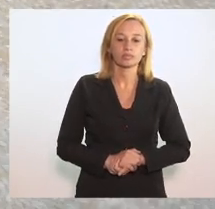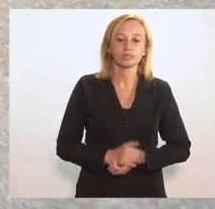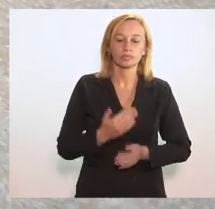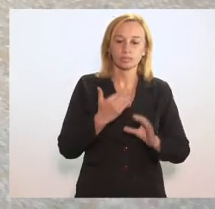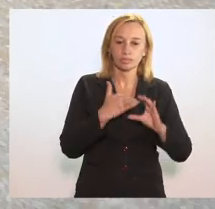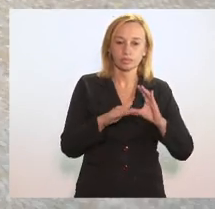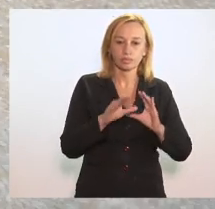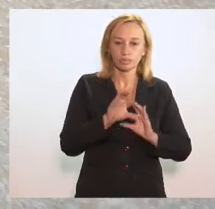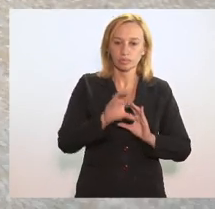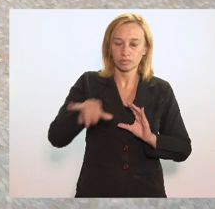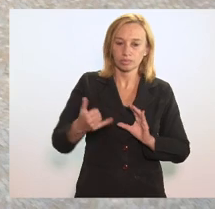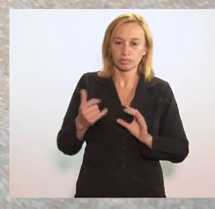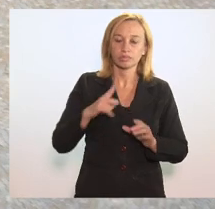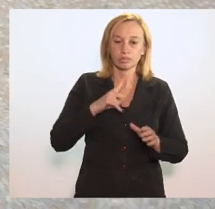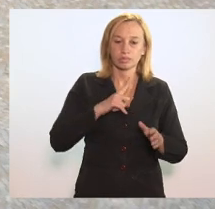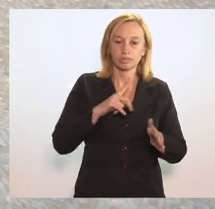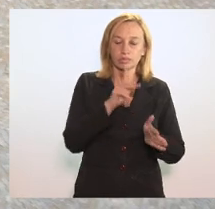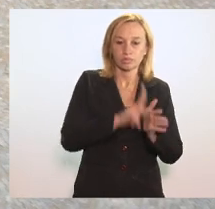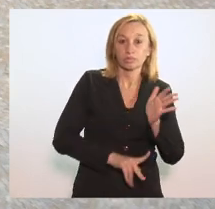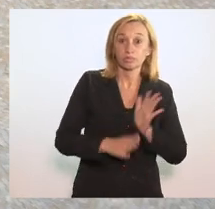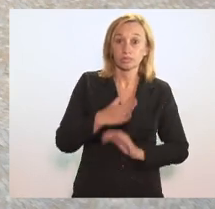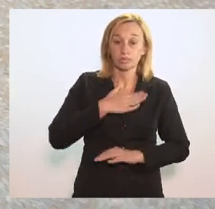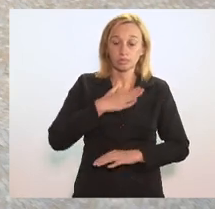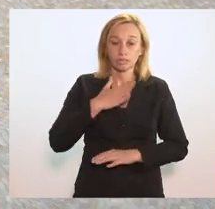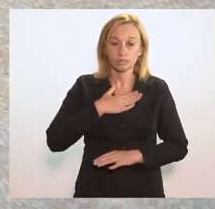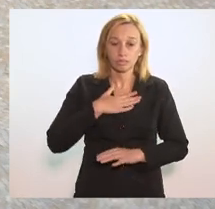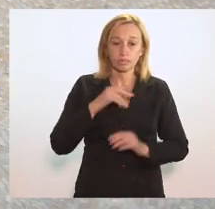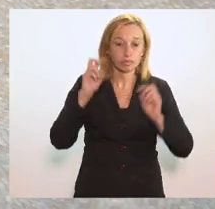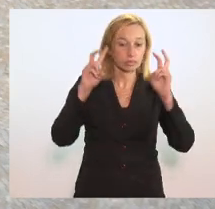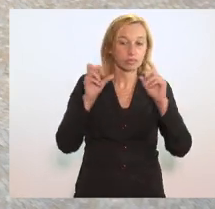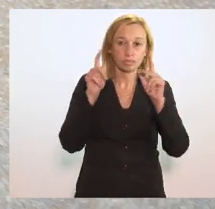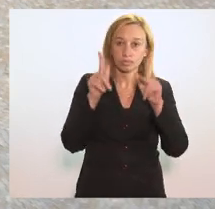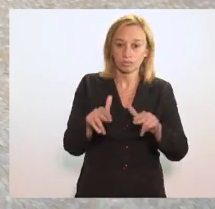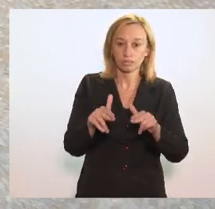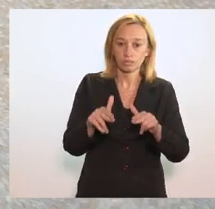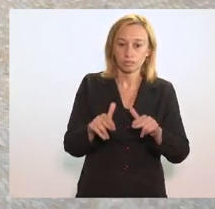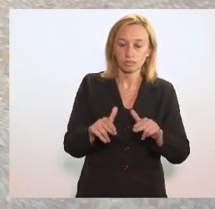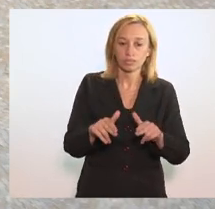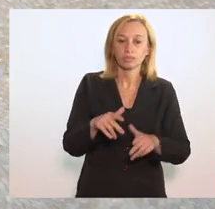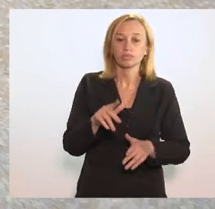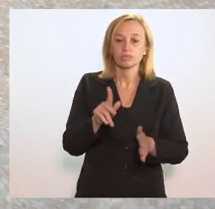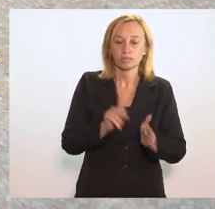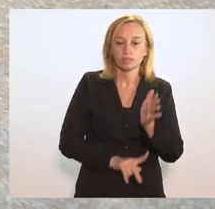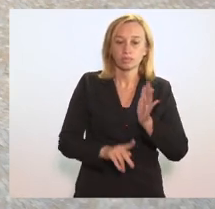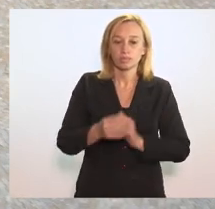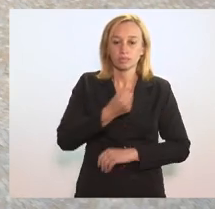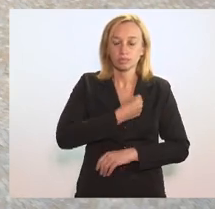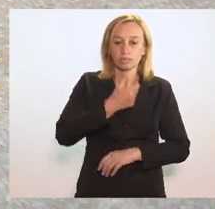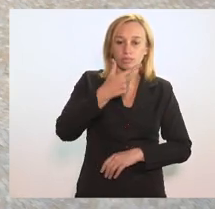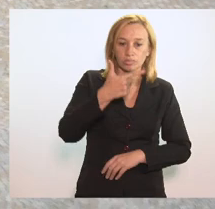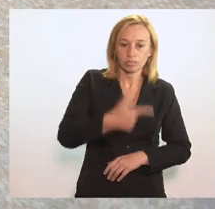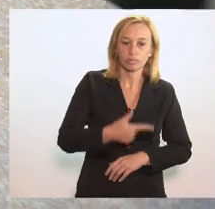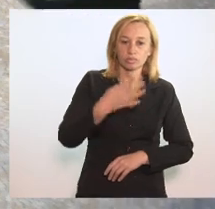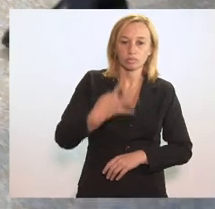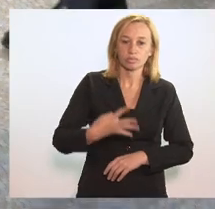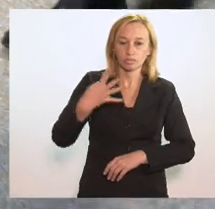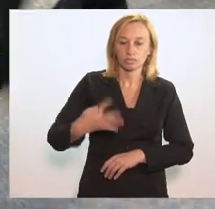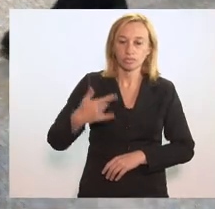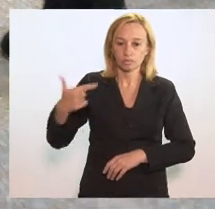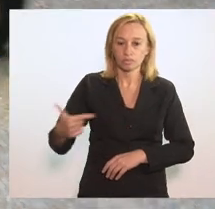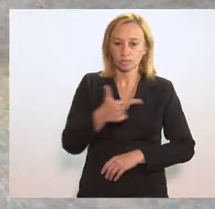porque há um projeto de minha autoria que trata do mesmo tema. O projeto é de número 2442,